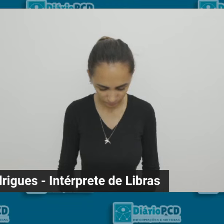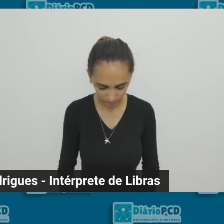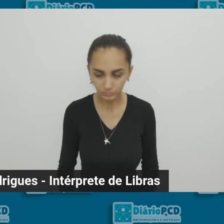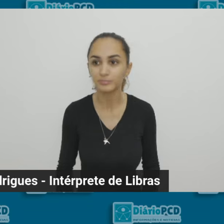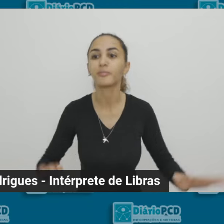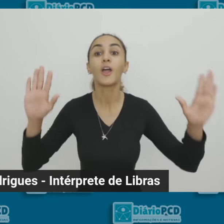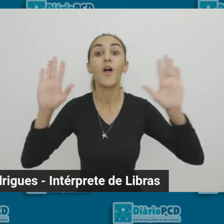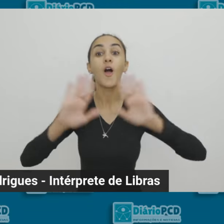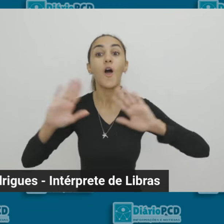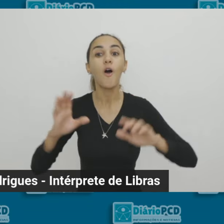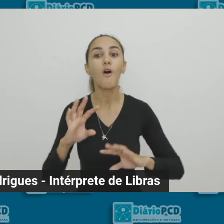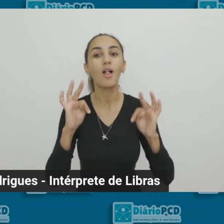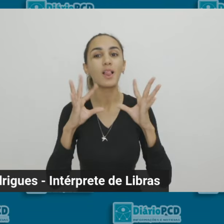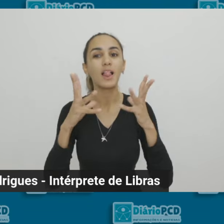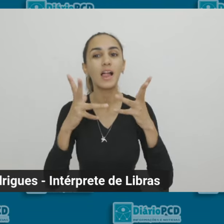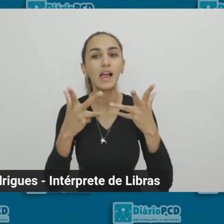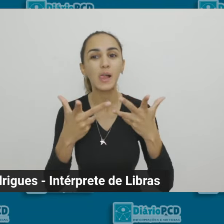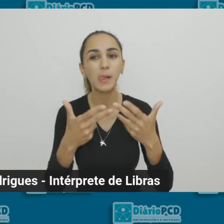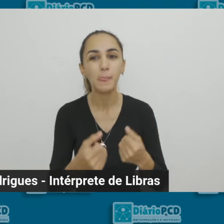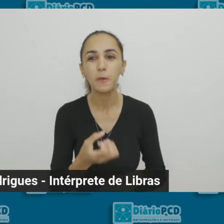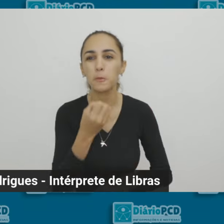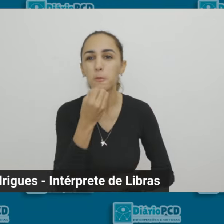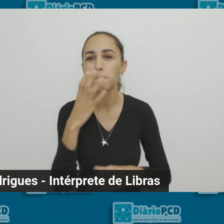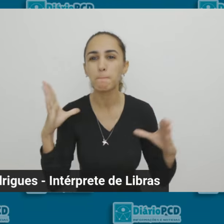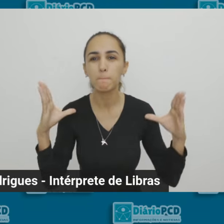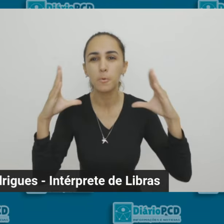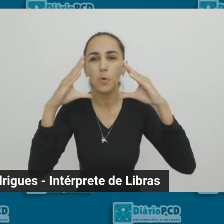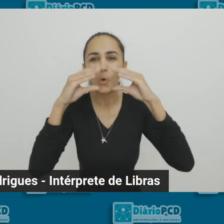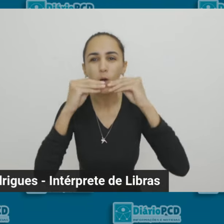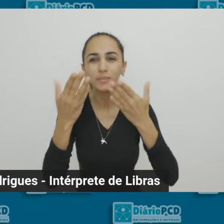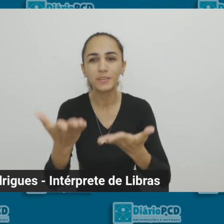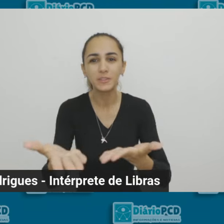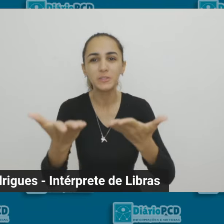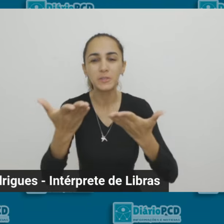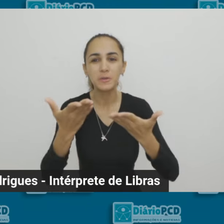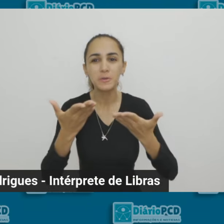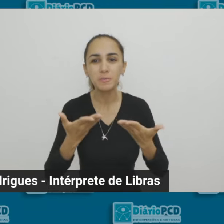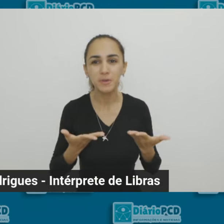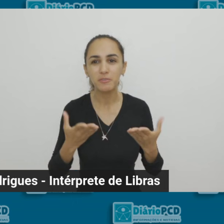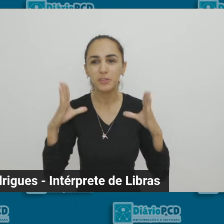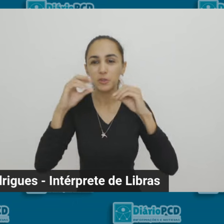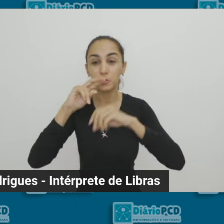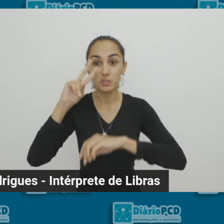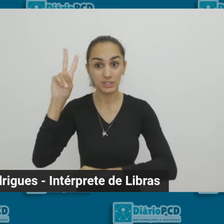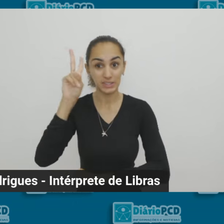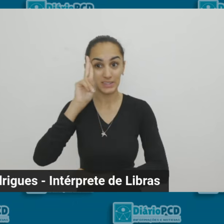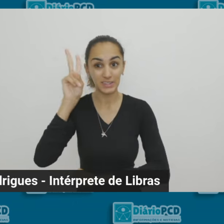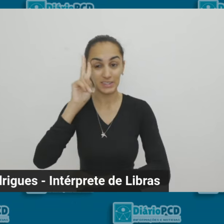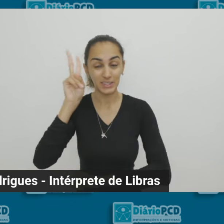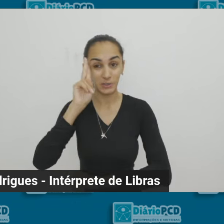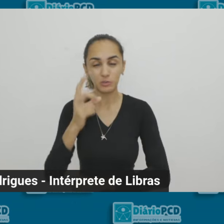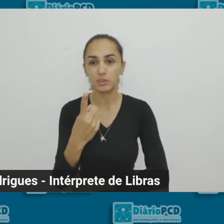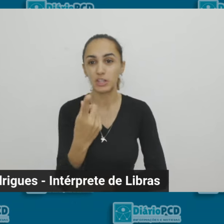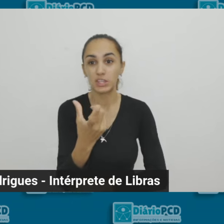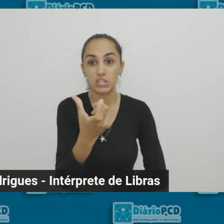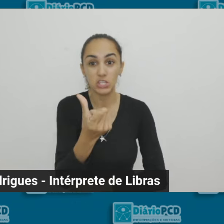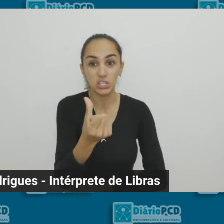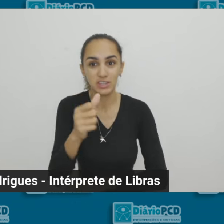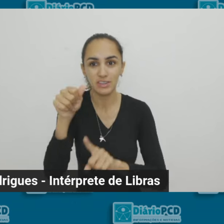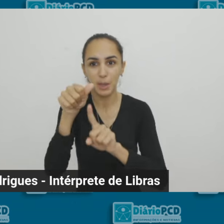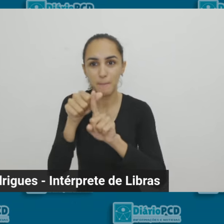Olá a todos vocês, muitíssimo boa noite, sejam todos muito bem-vindos na noite dessa segunda-feira, 16